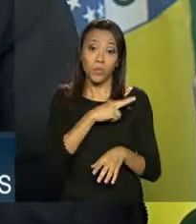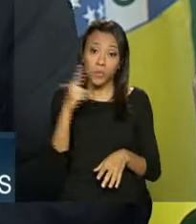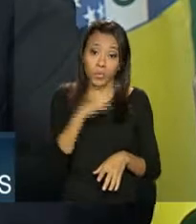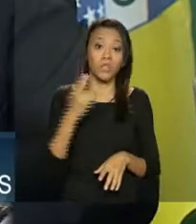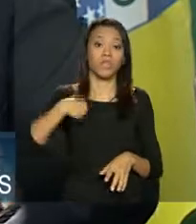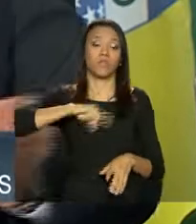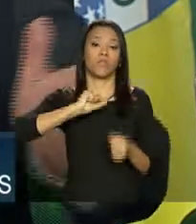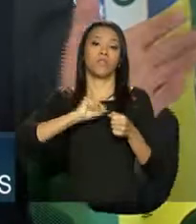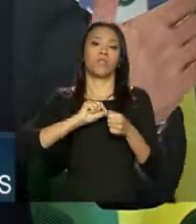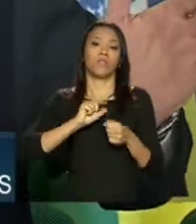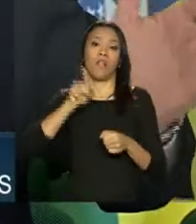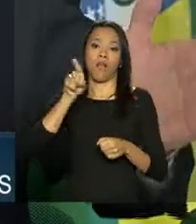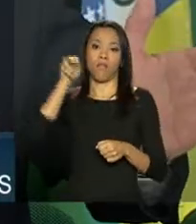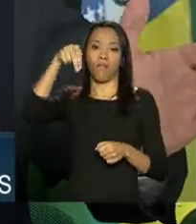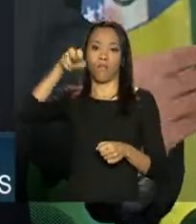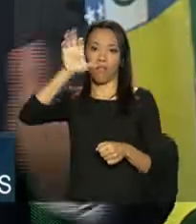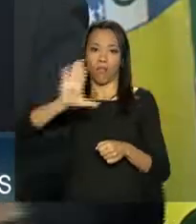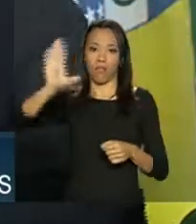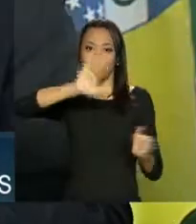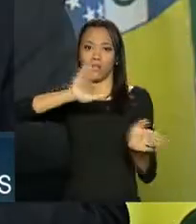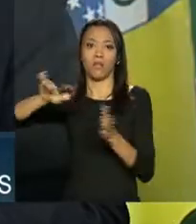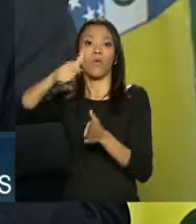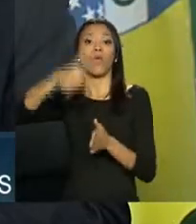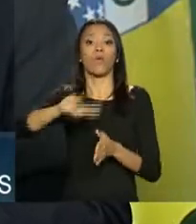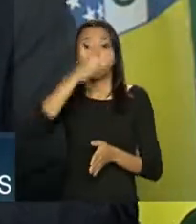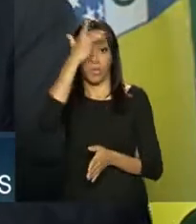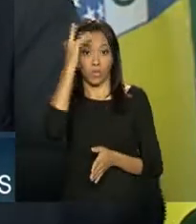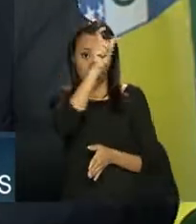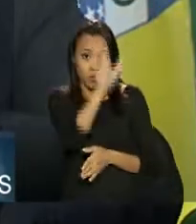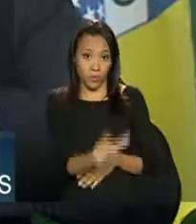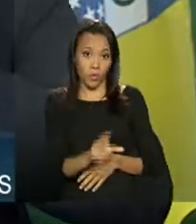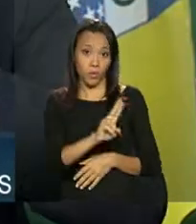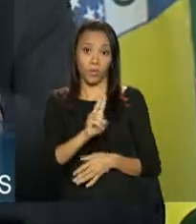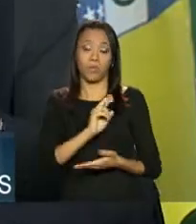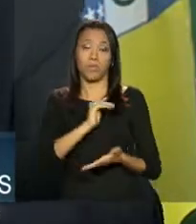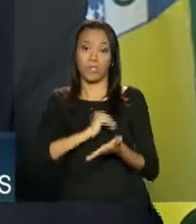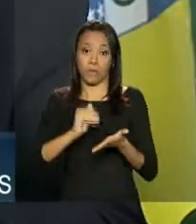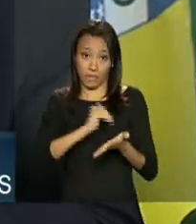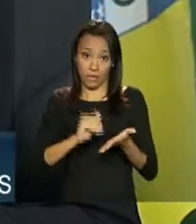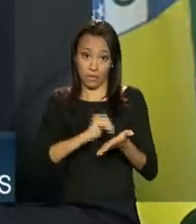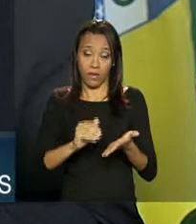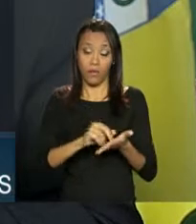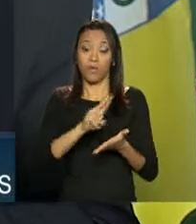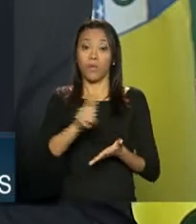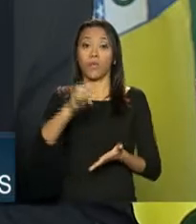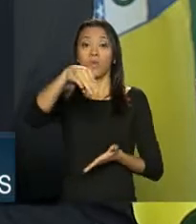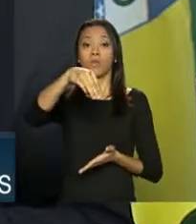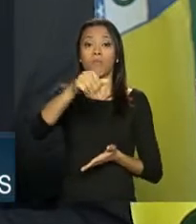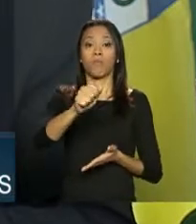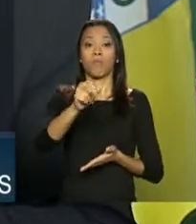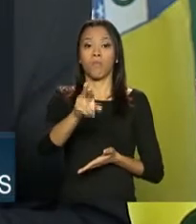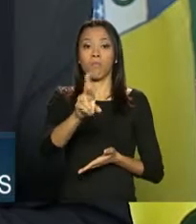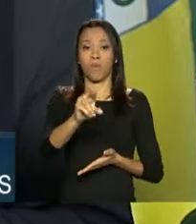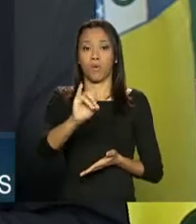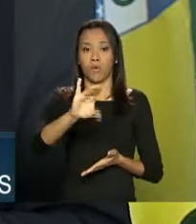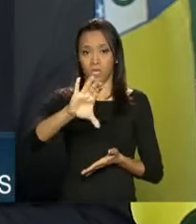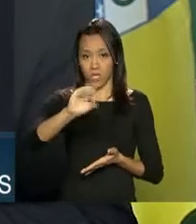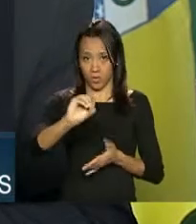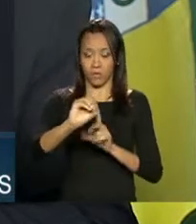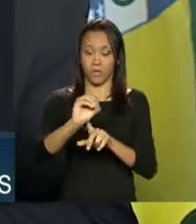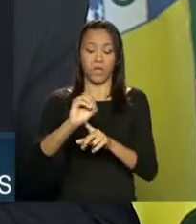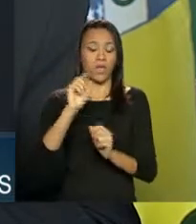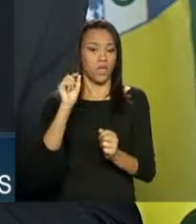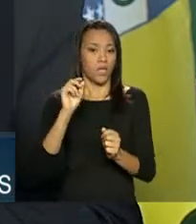emergencial o secretário Maurício trouxe também uma informação de possíveis